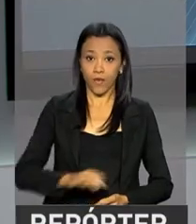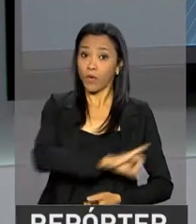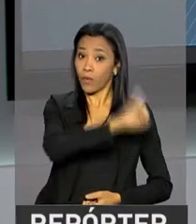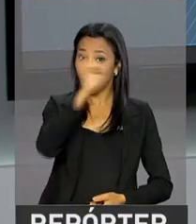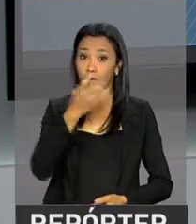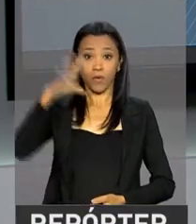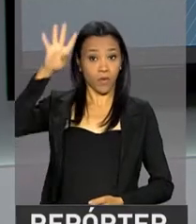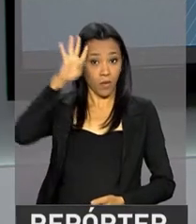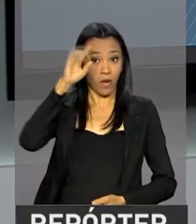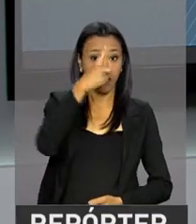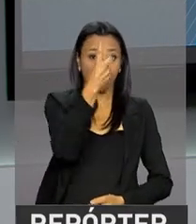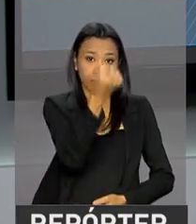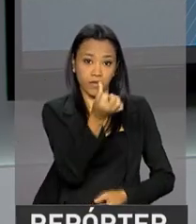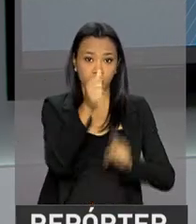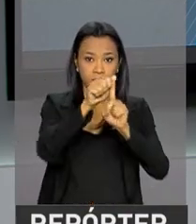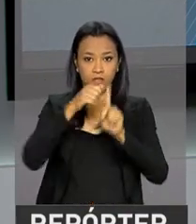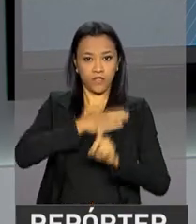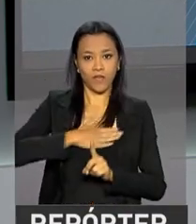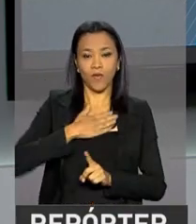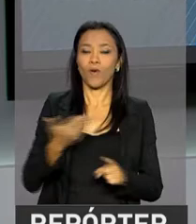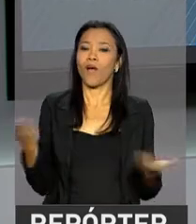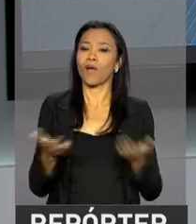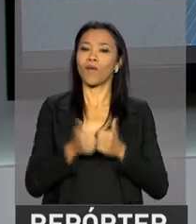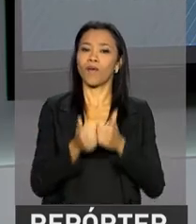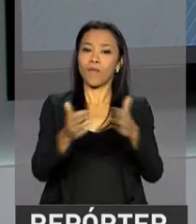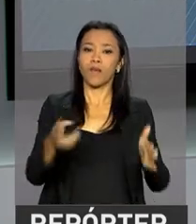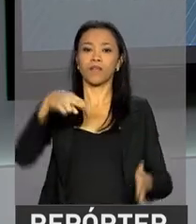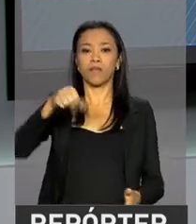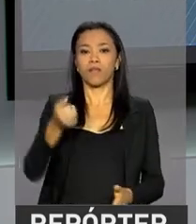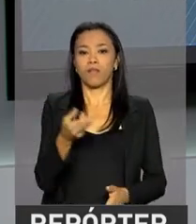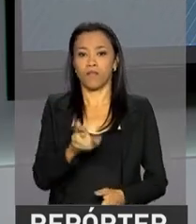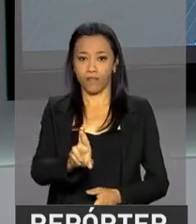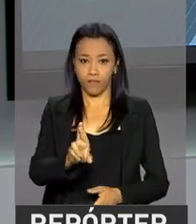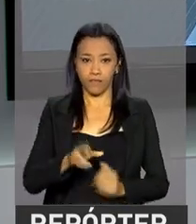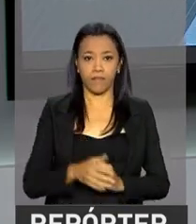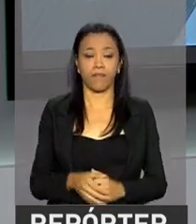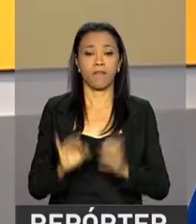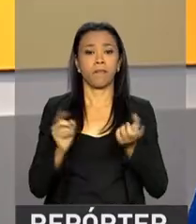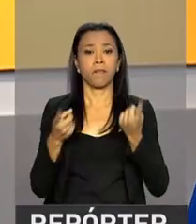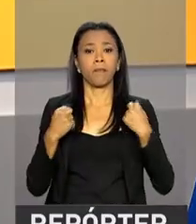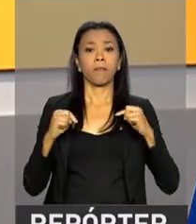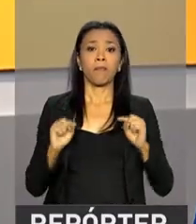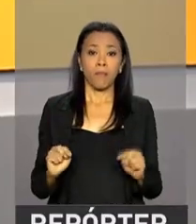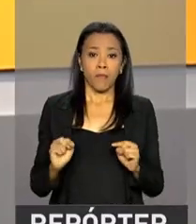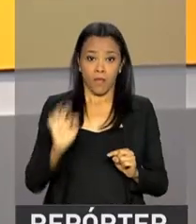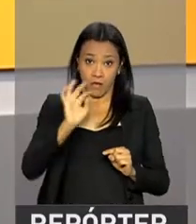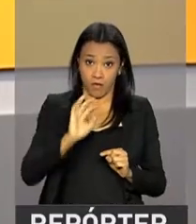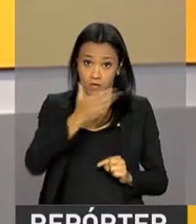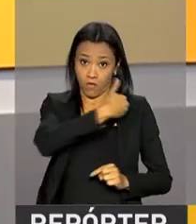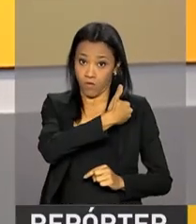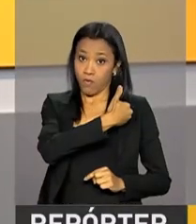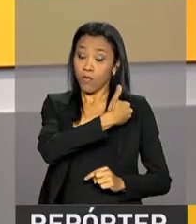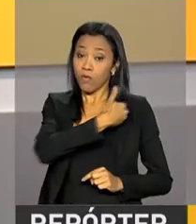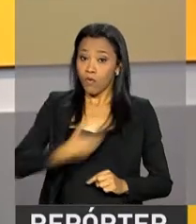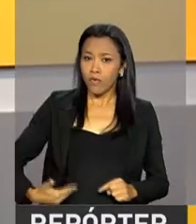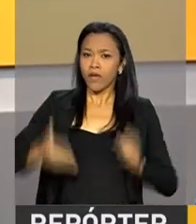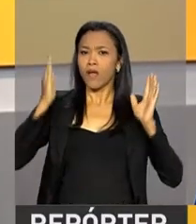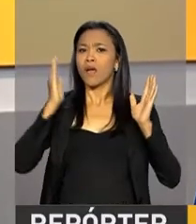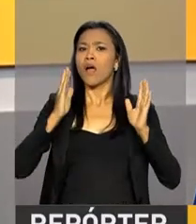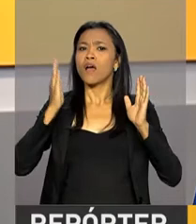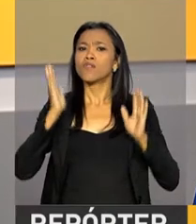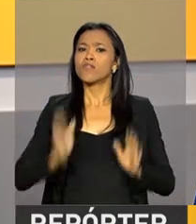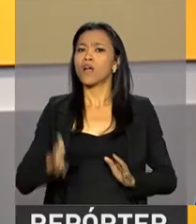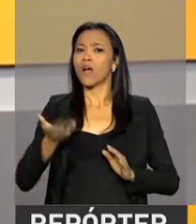Olá, quarta-feira, 16 de agosto, começa agora o Repórter NBR. O governo anunciou a revisão